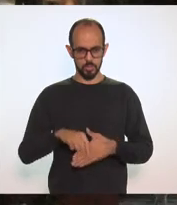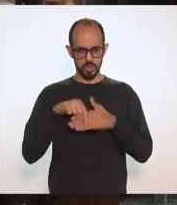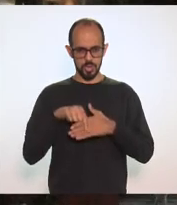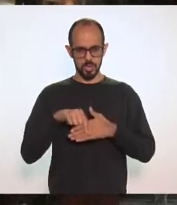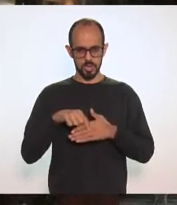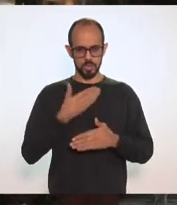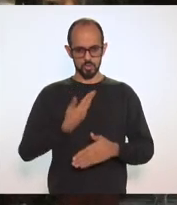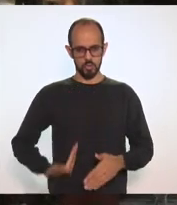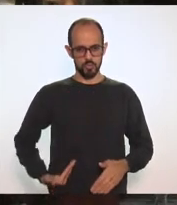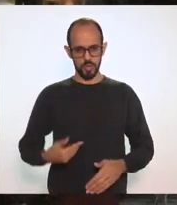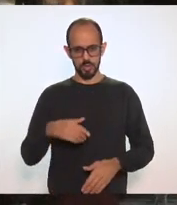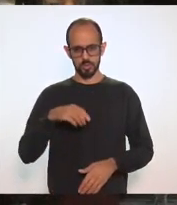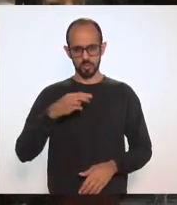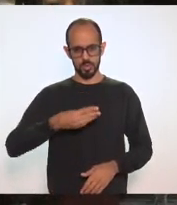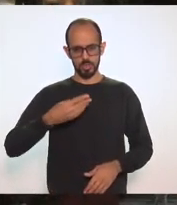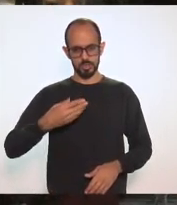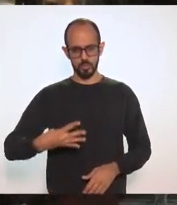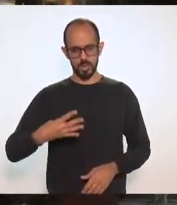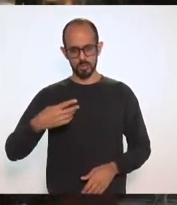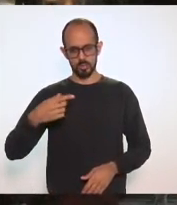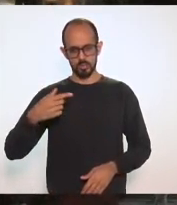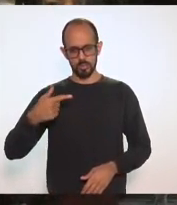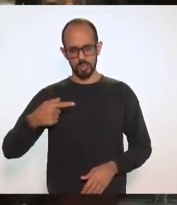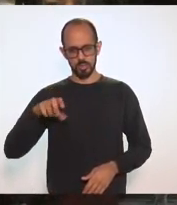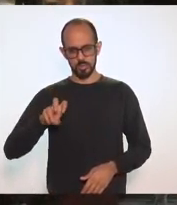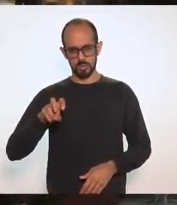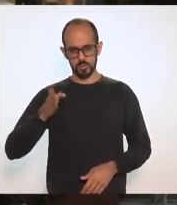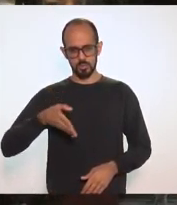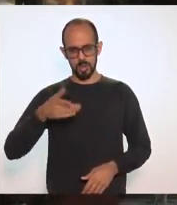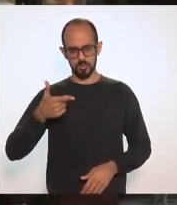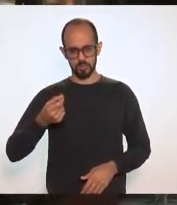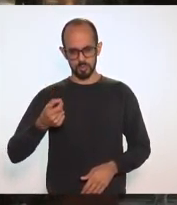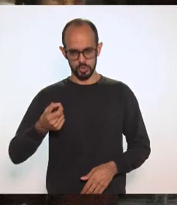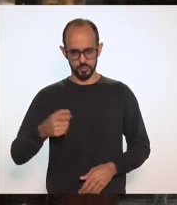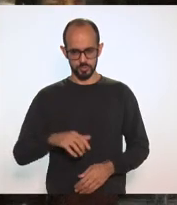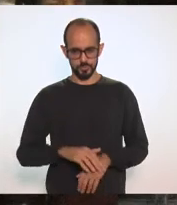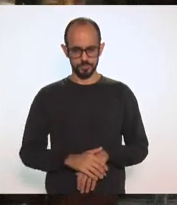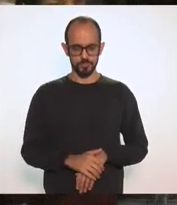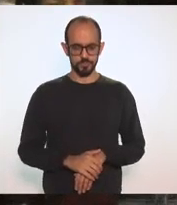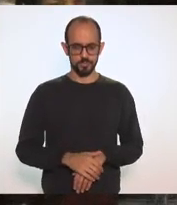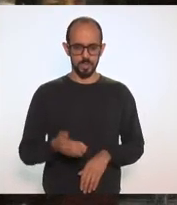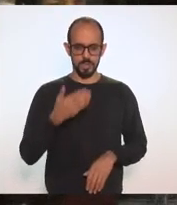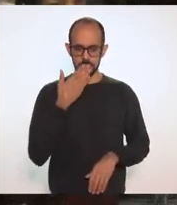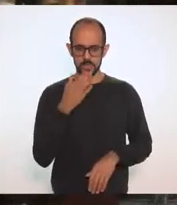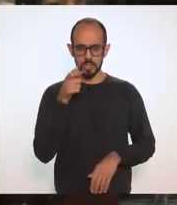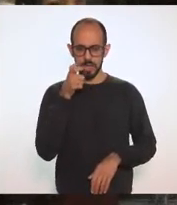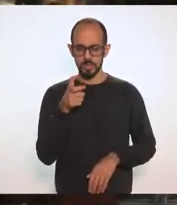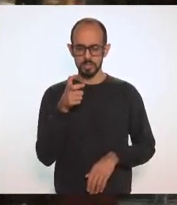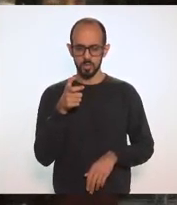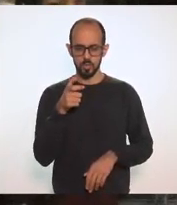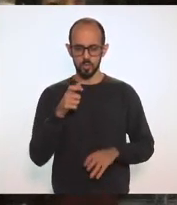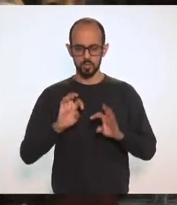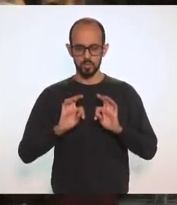a 3475 de 20, está retirado de pauta. Quero chamar a atenção dos líderes,